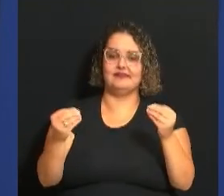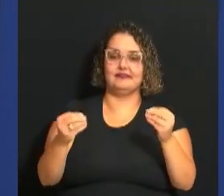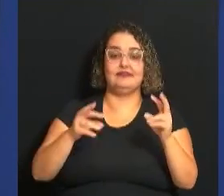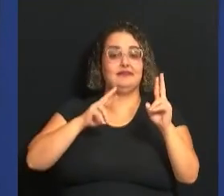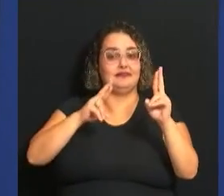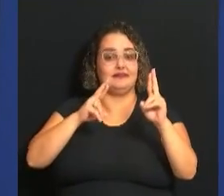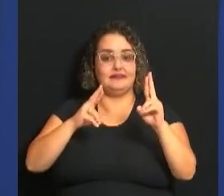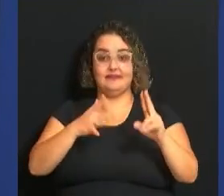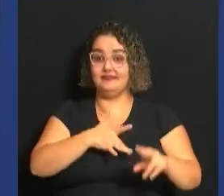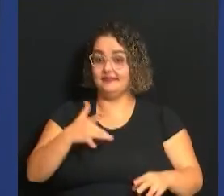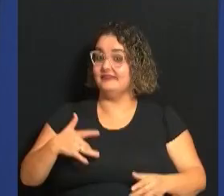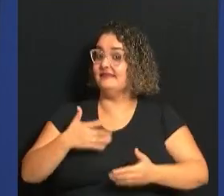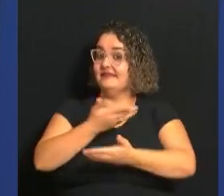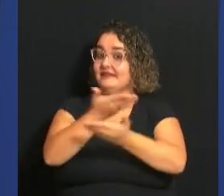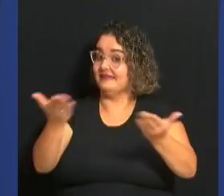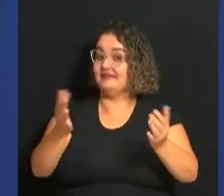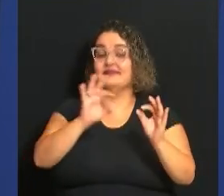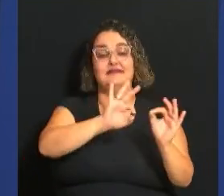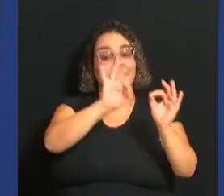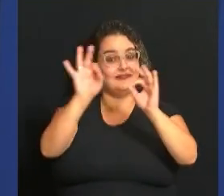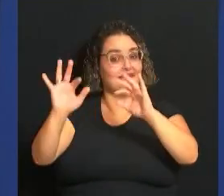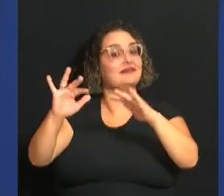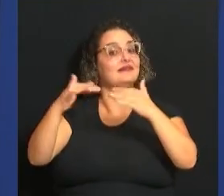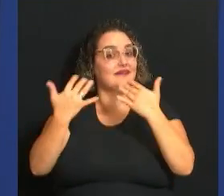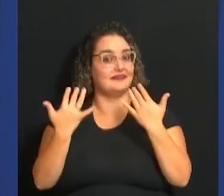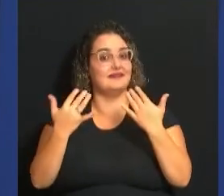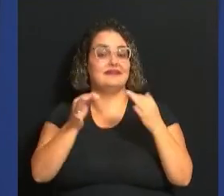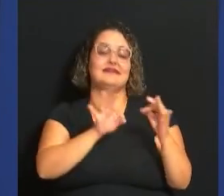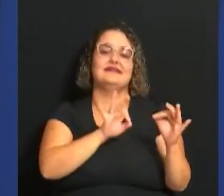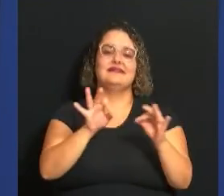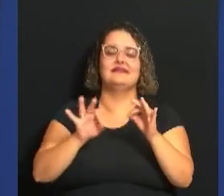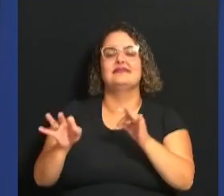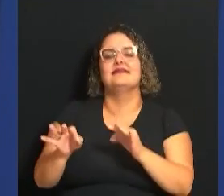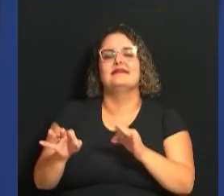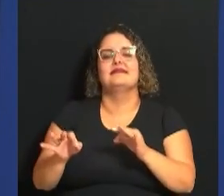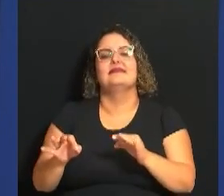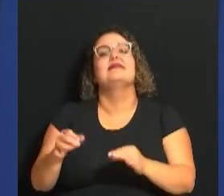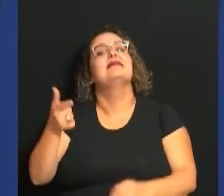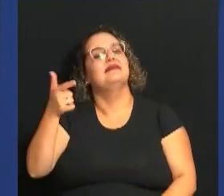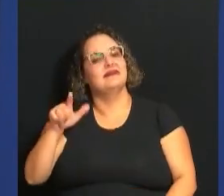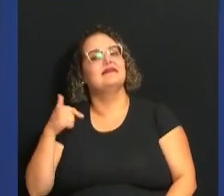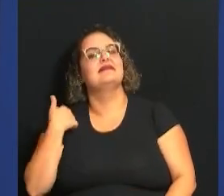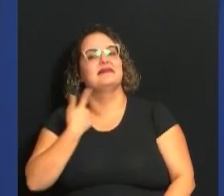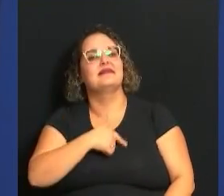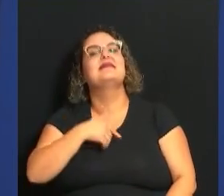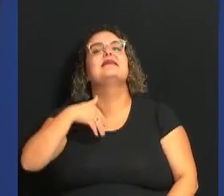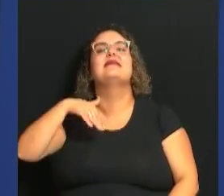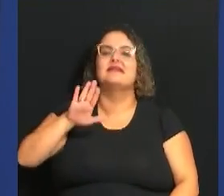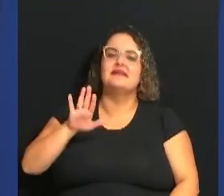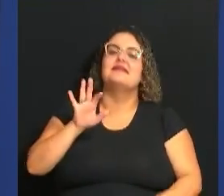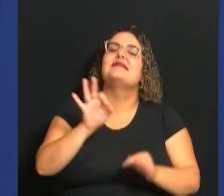muita saúde para você que está acompanhando aí a nossa programação. Continue com a gente que tem muito